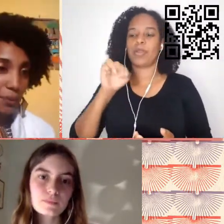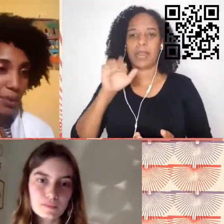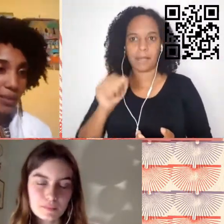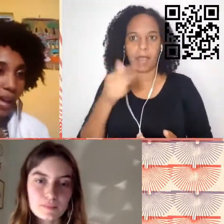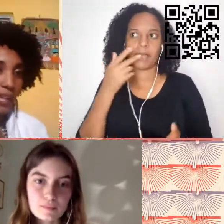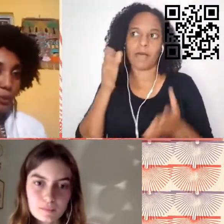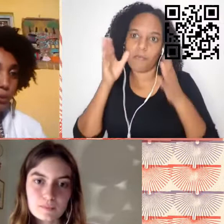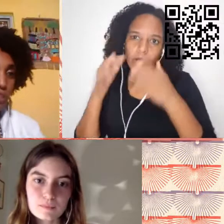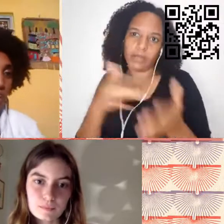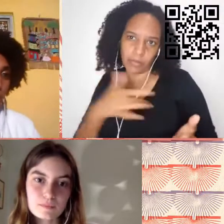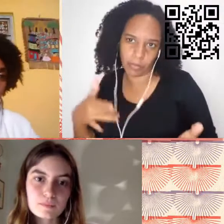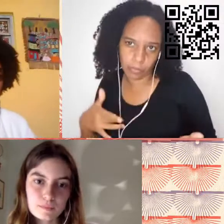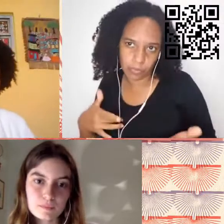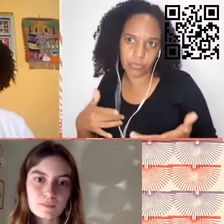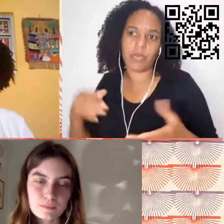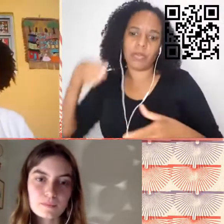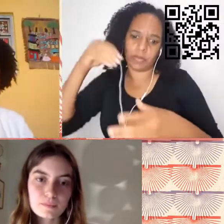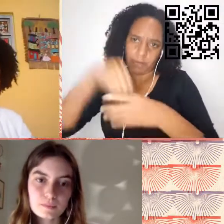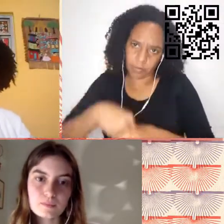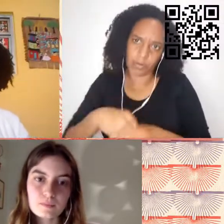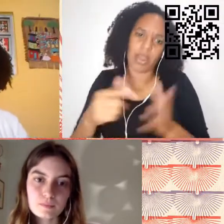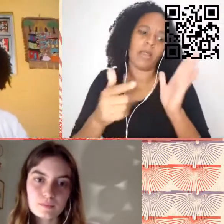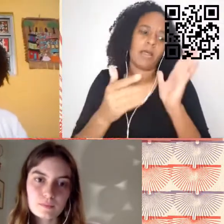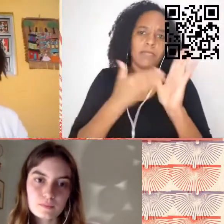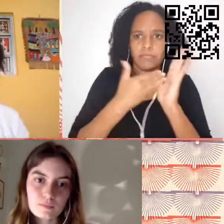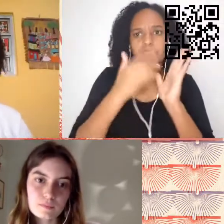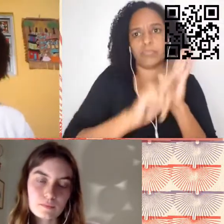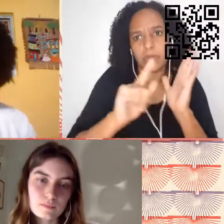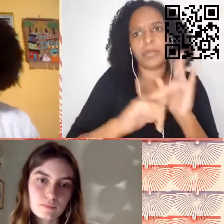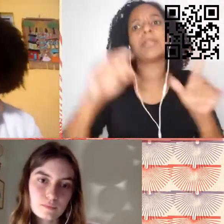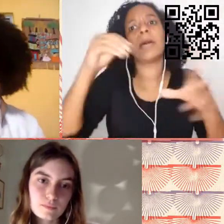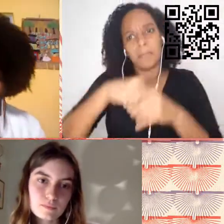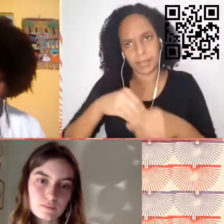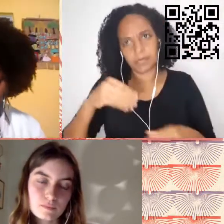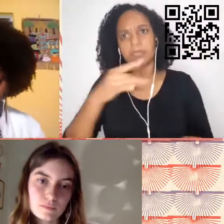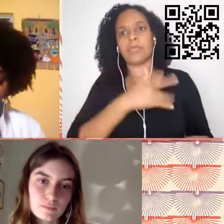e a literatura tá dentro do universo da saúde para nós, população negra também,